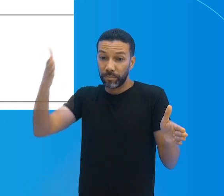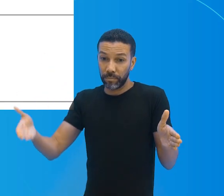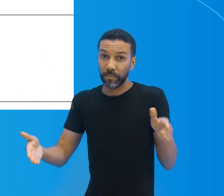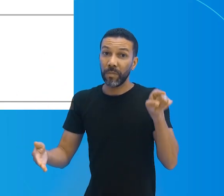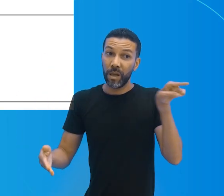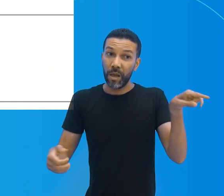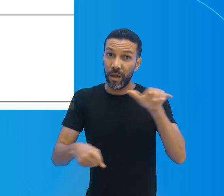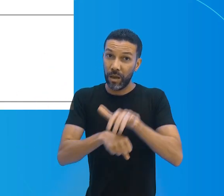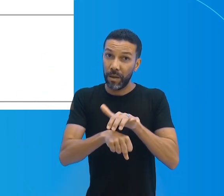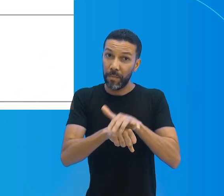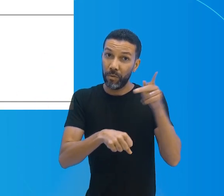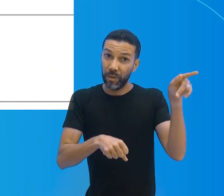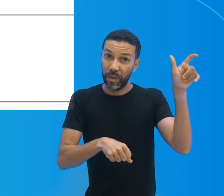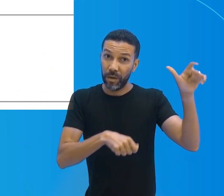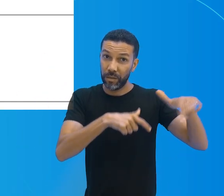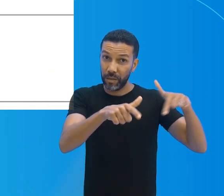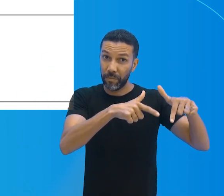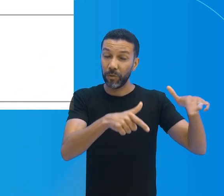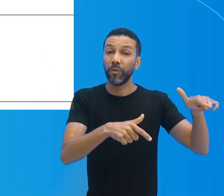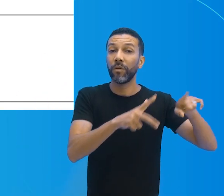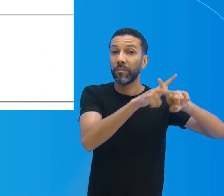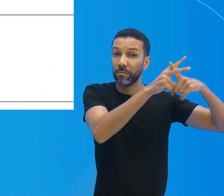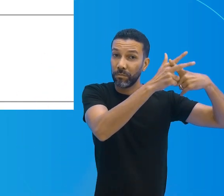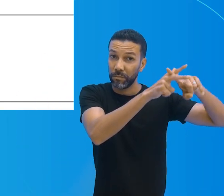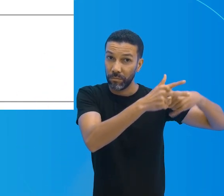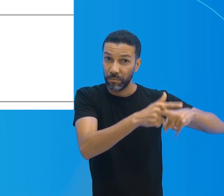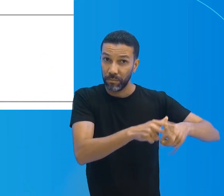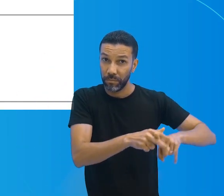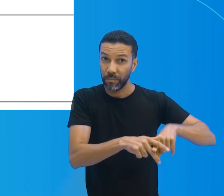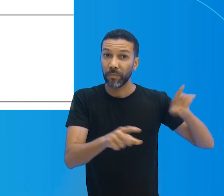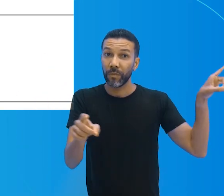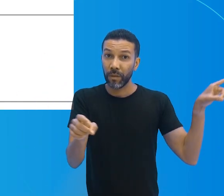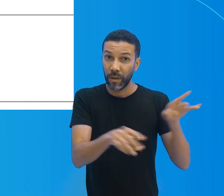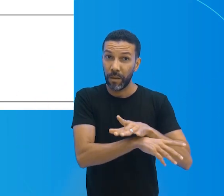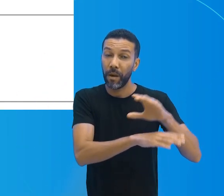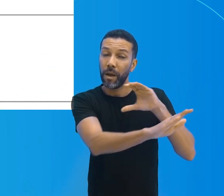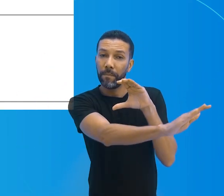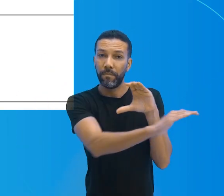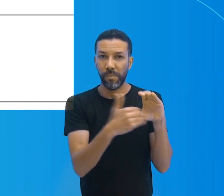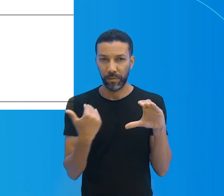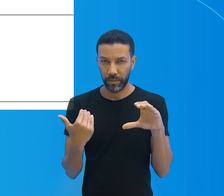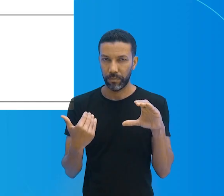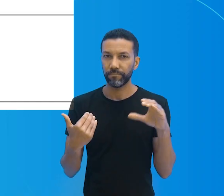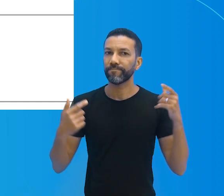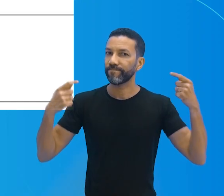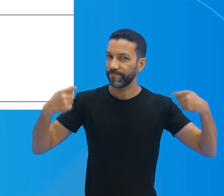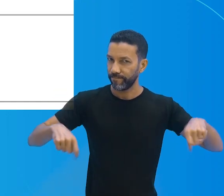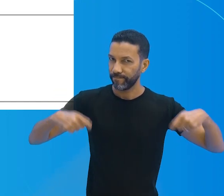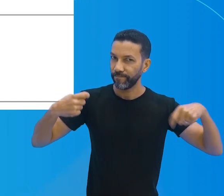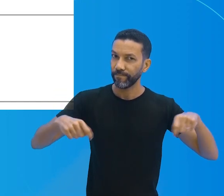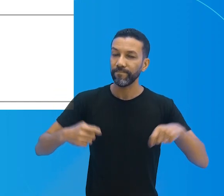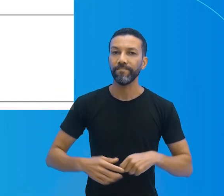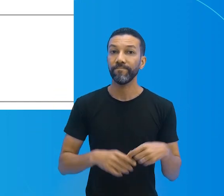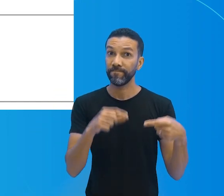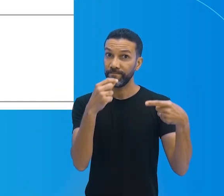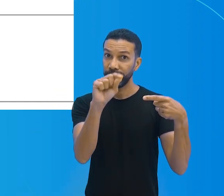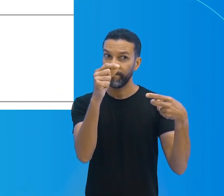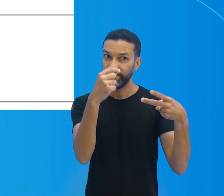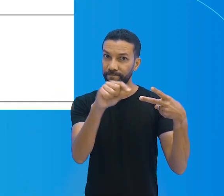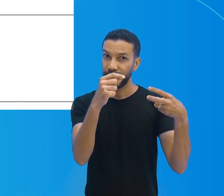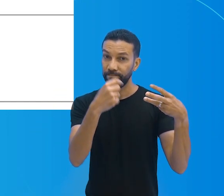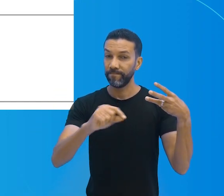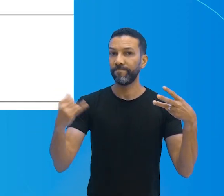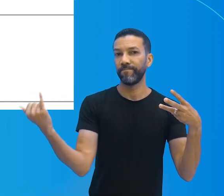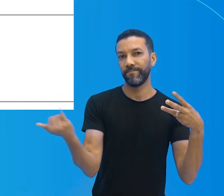e isso volta para que o servidor possa efetuar os seus ajustes. E depois disso, o servidor